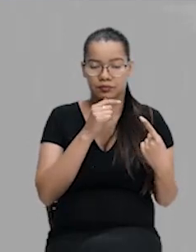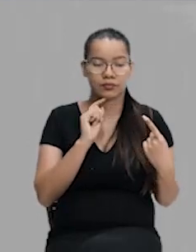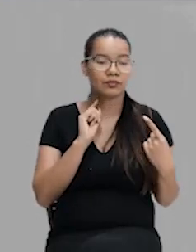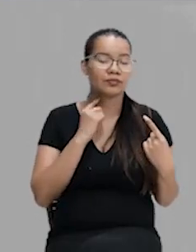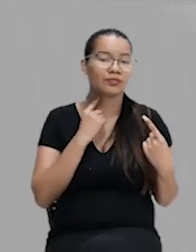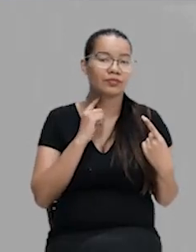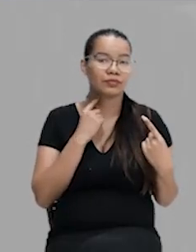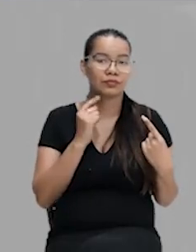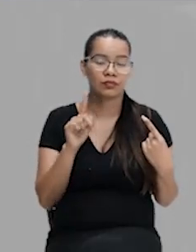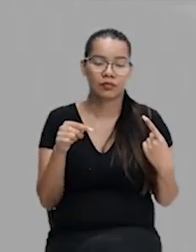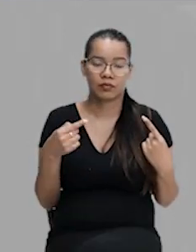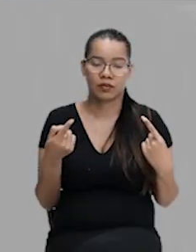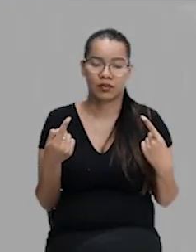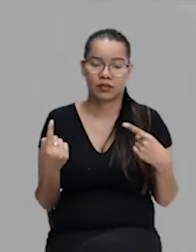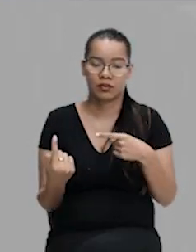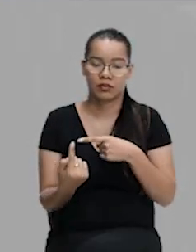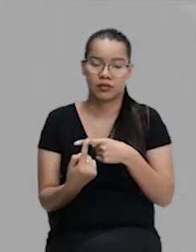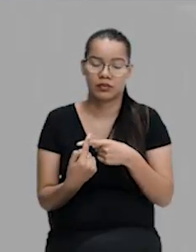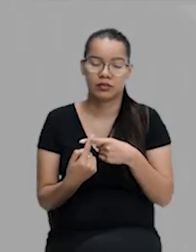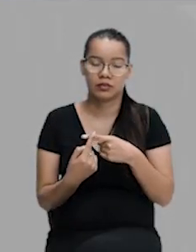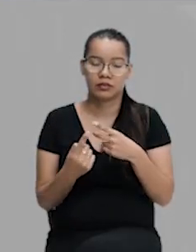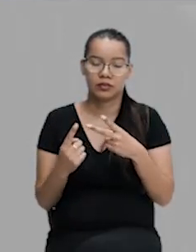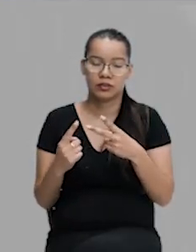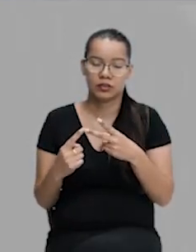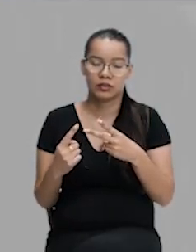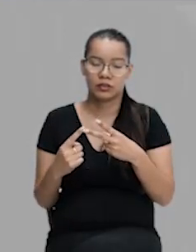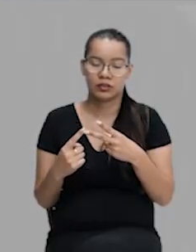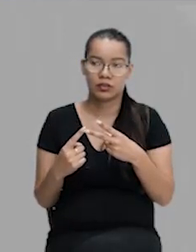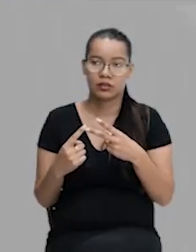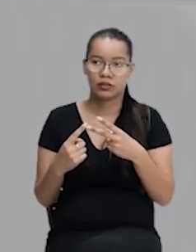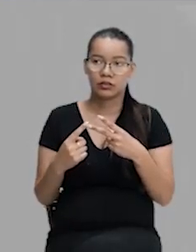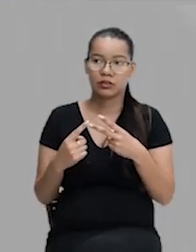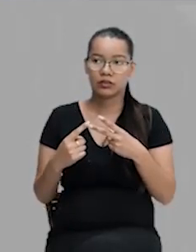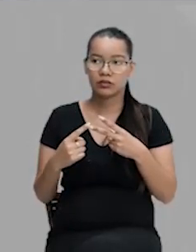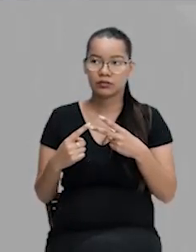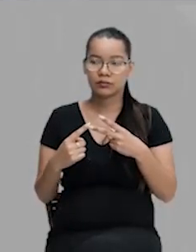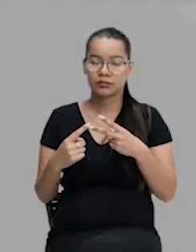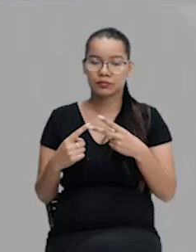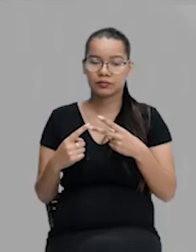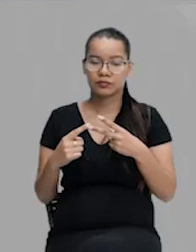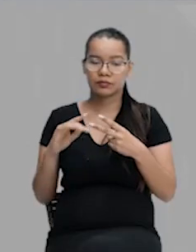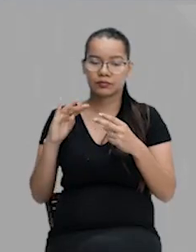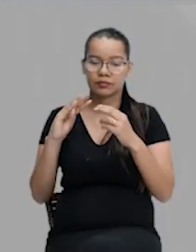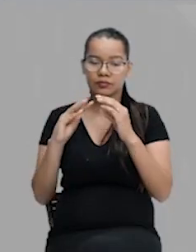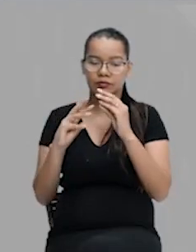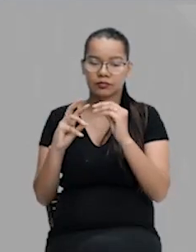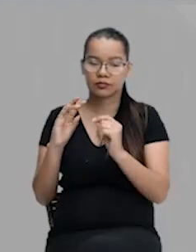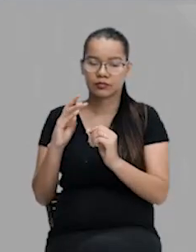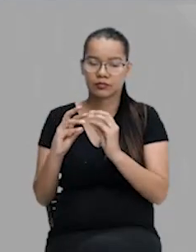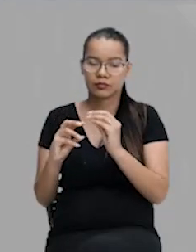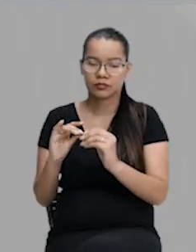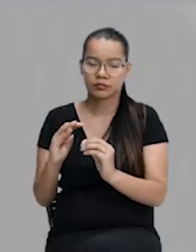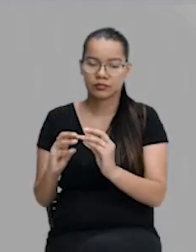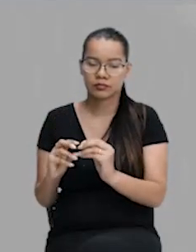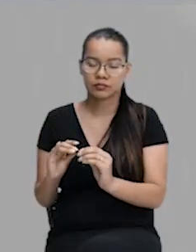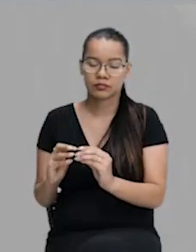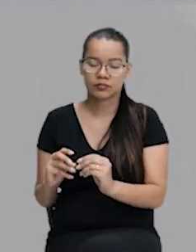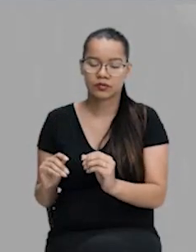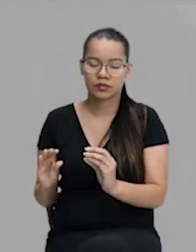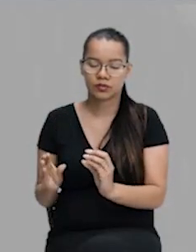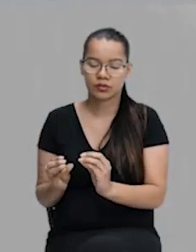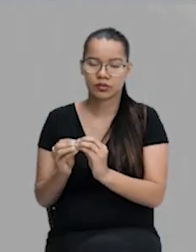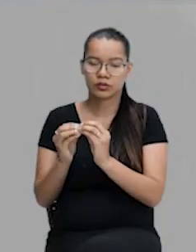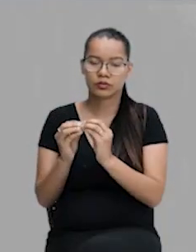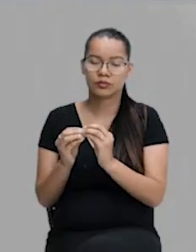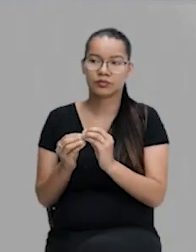adição do agente floculante, no caso, o hidróxido de alumínio, então, as partículas vão se agregar e vão